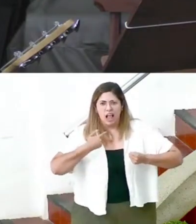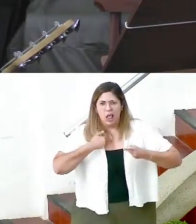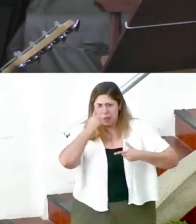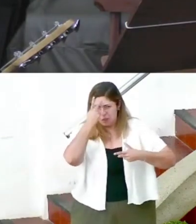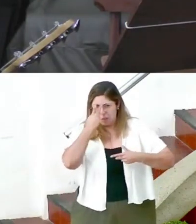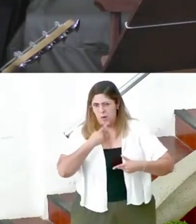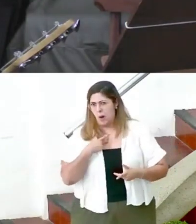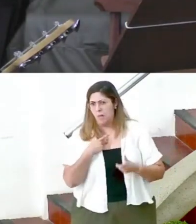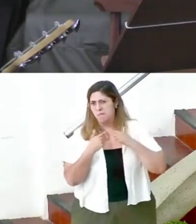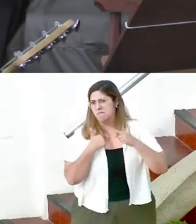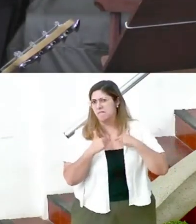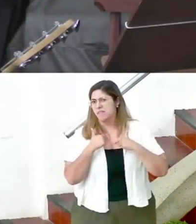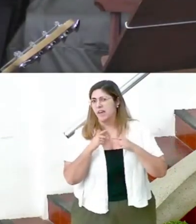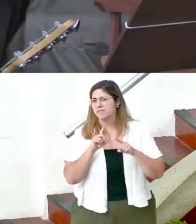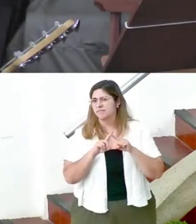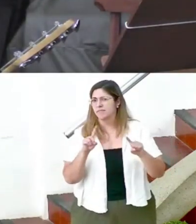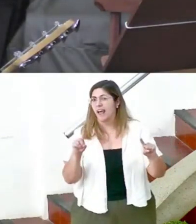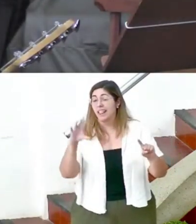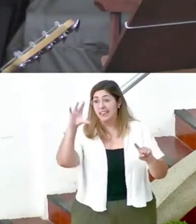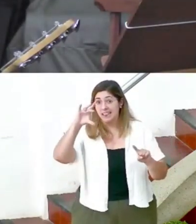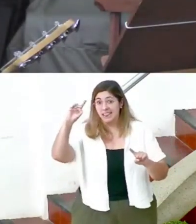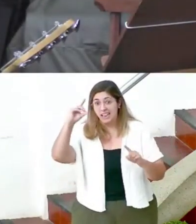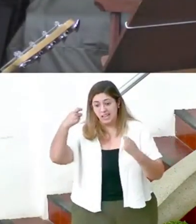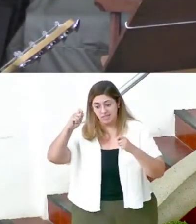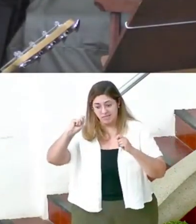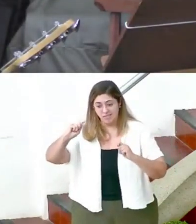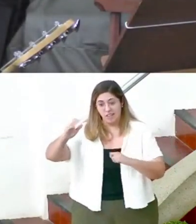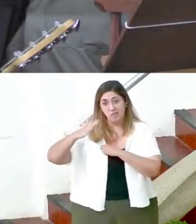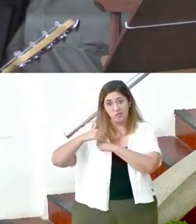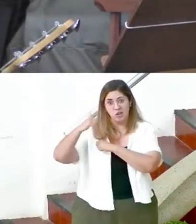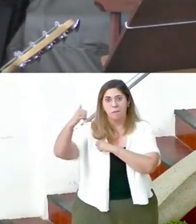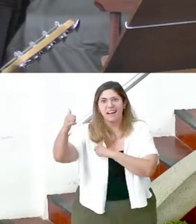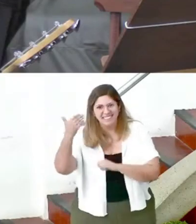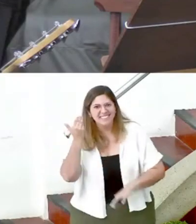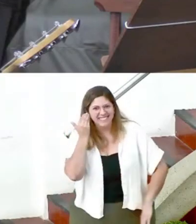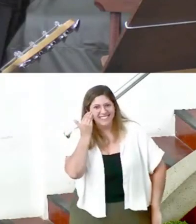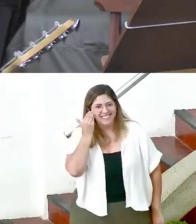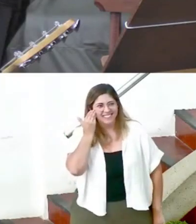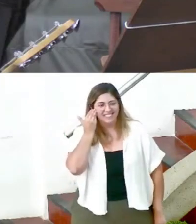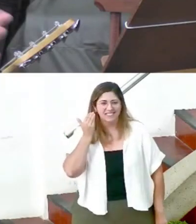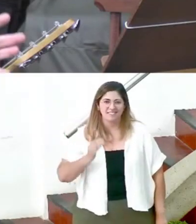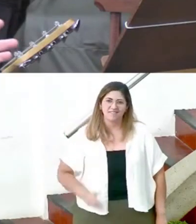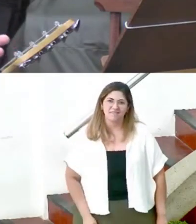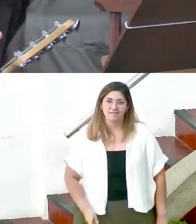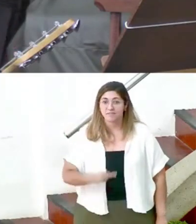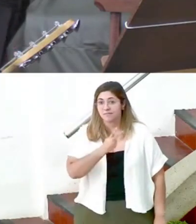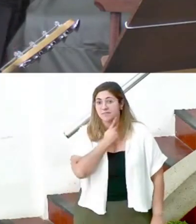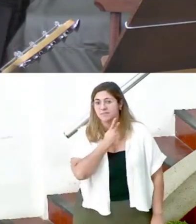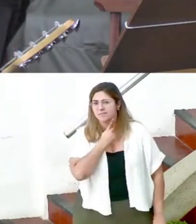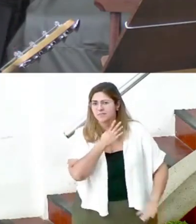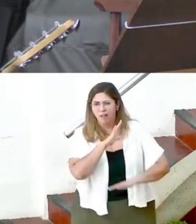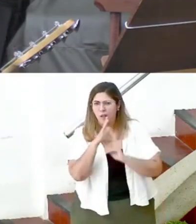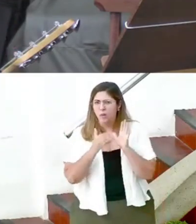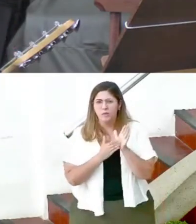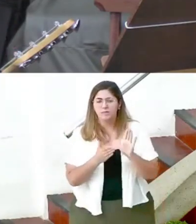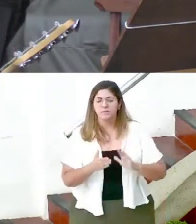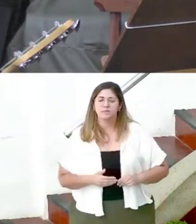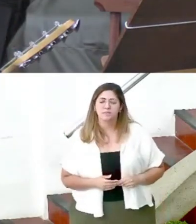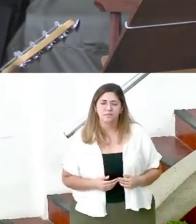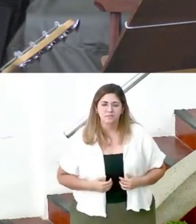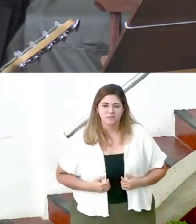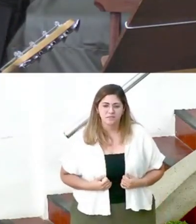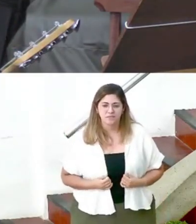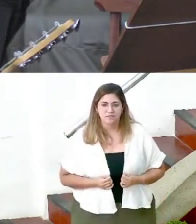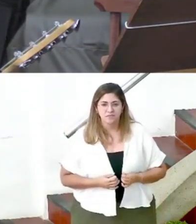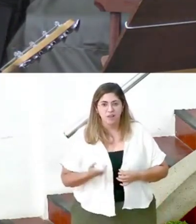viver, isso é calvinismo na veia, isso é um combate frontal ao arminianismo. que diz que o homem